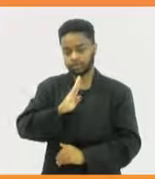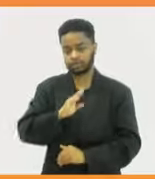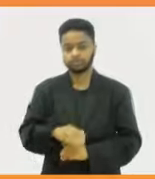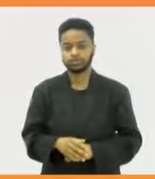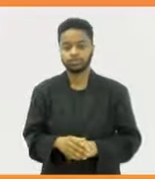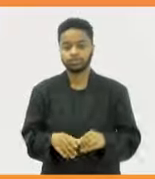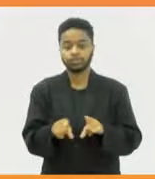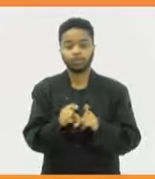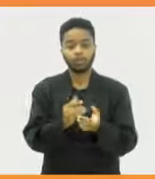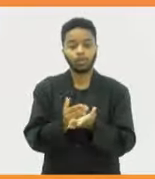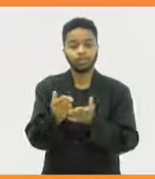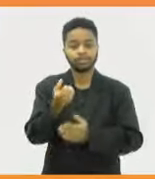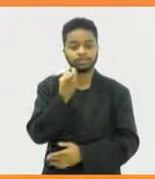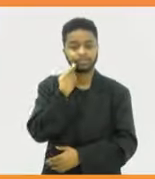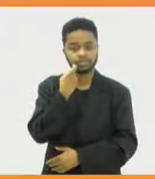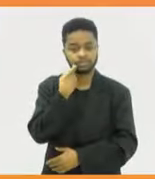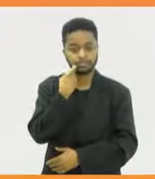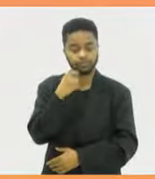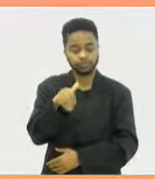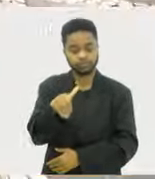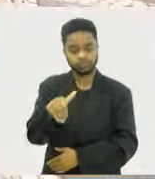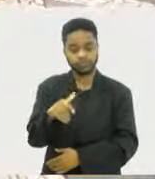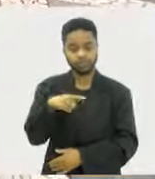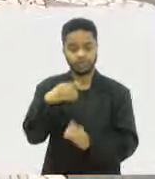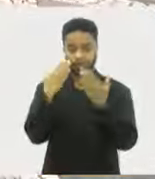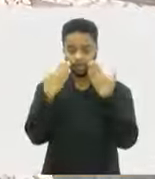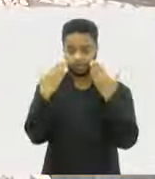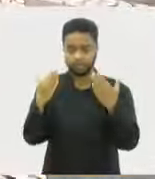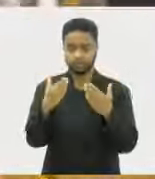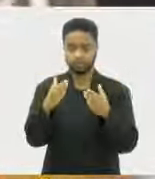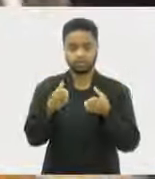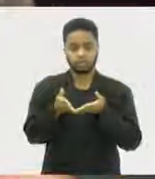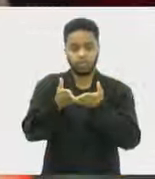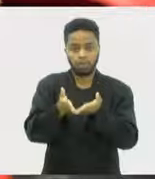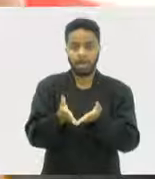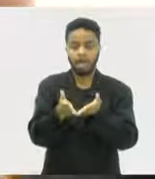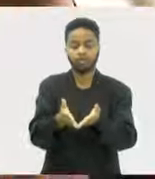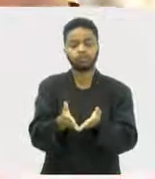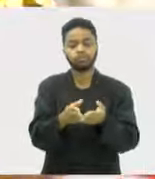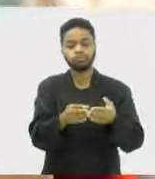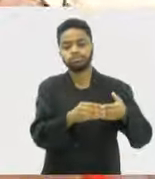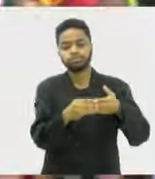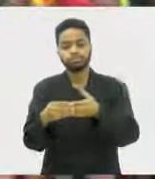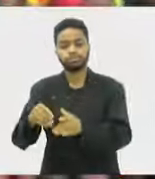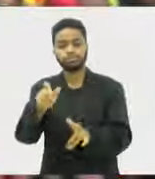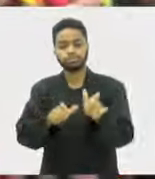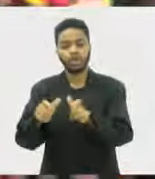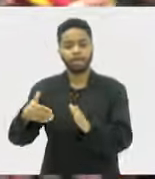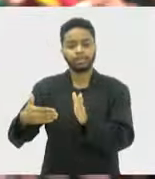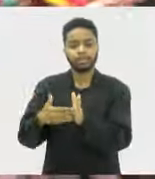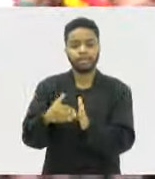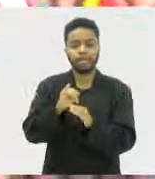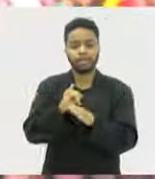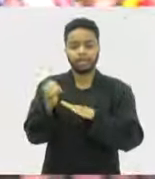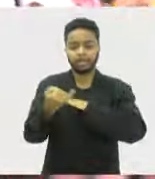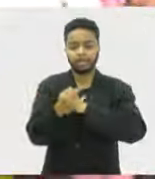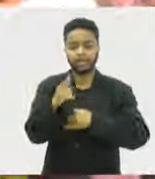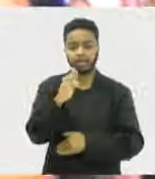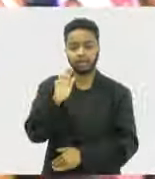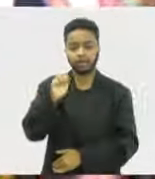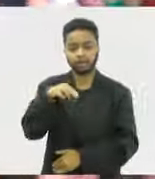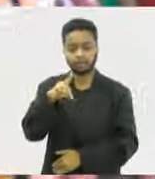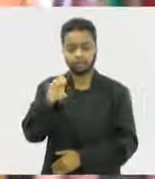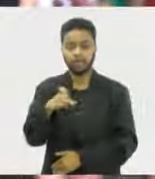terá início na sexta-feira com apresentações ainda no barco que levará os músicos para a Ilha Grande. Acontecem apresentações das